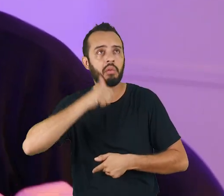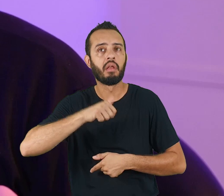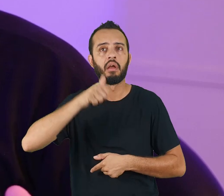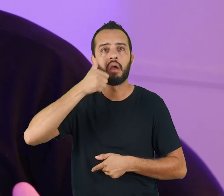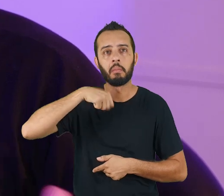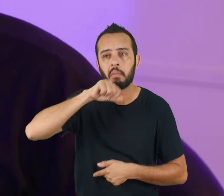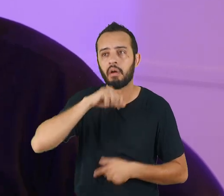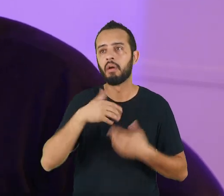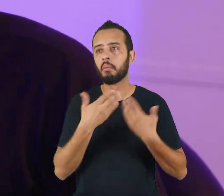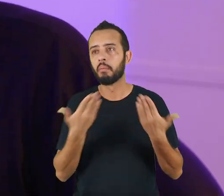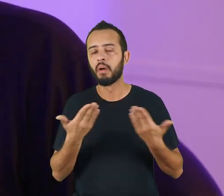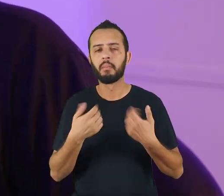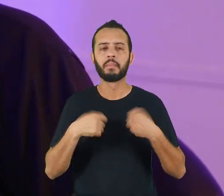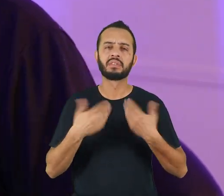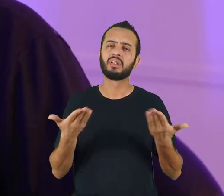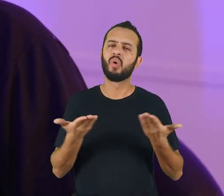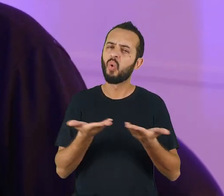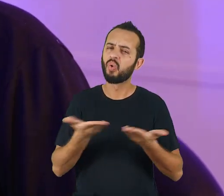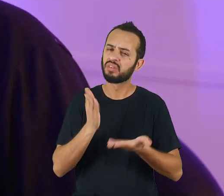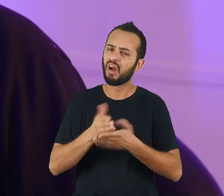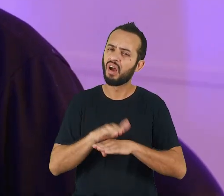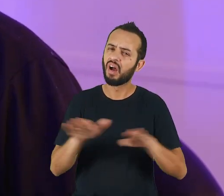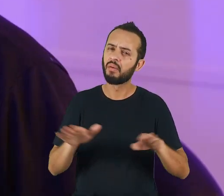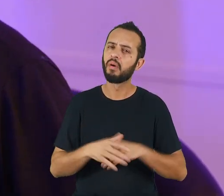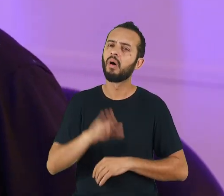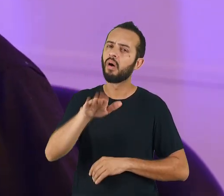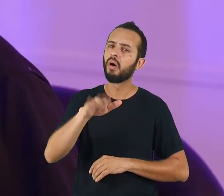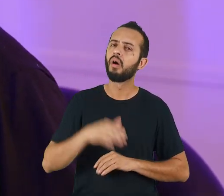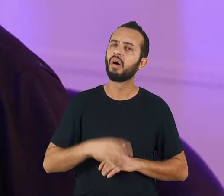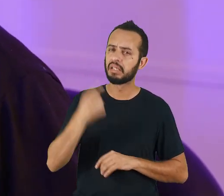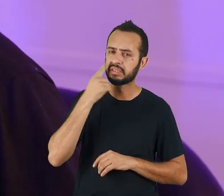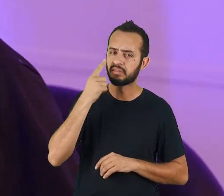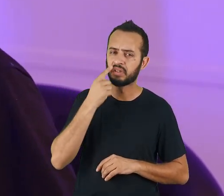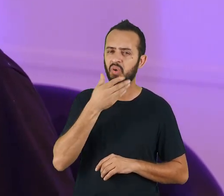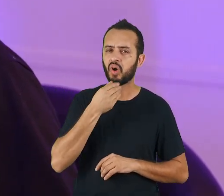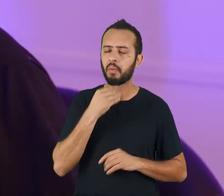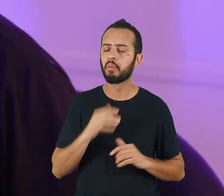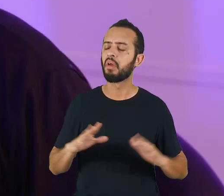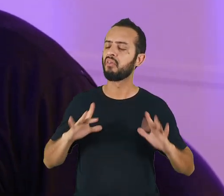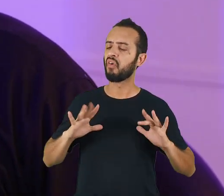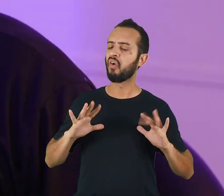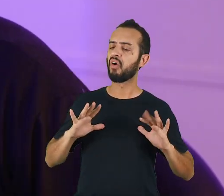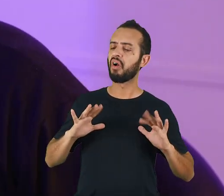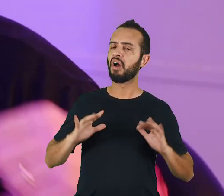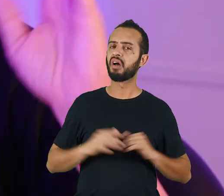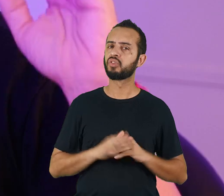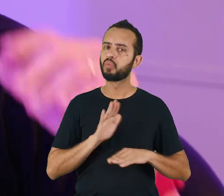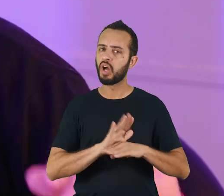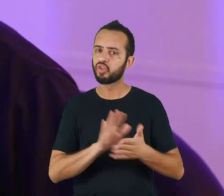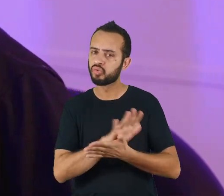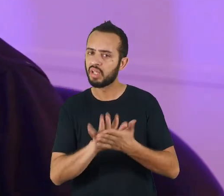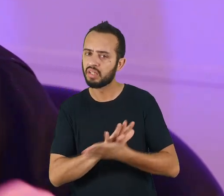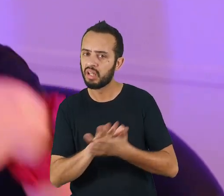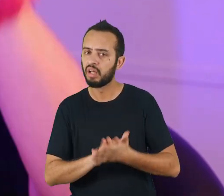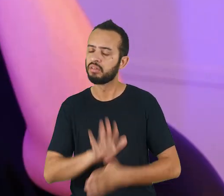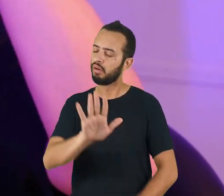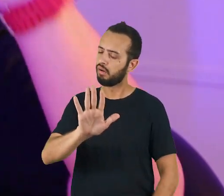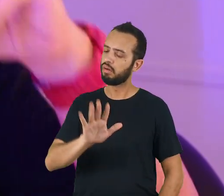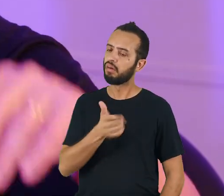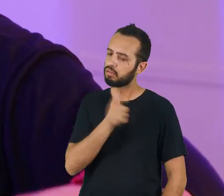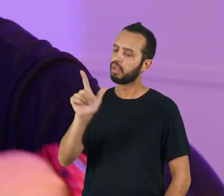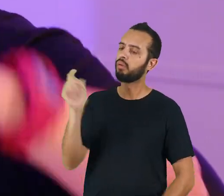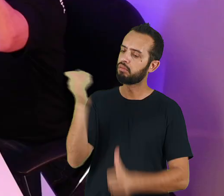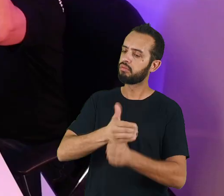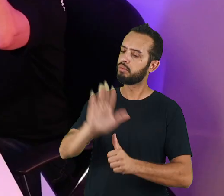tal não tem que ter mais isso hoje em dia não e mulherada se você vê que o cara é meio Forgado não lava louça tem outro